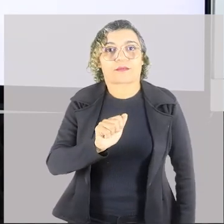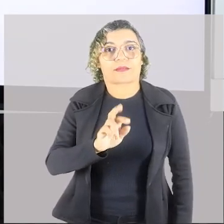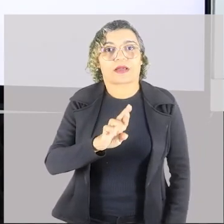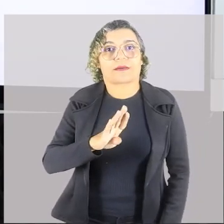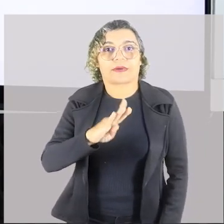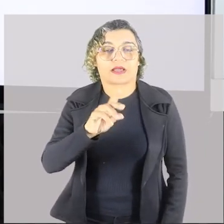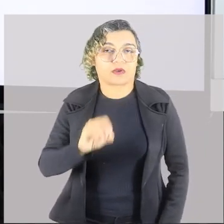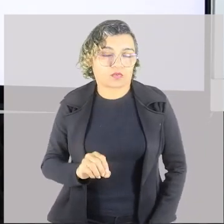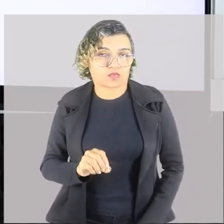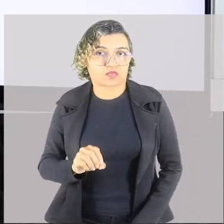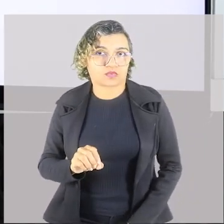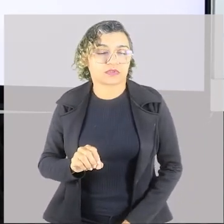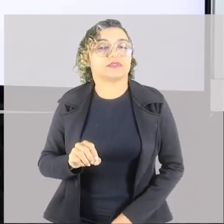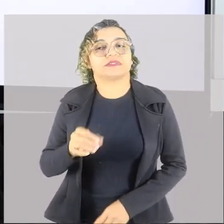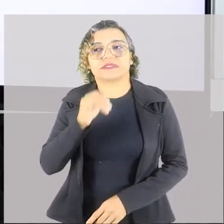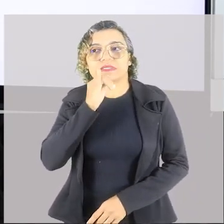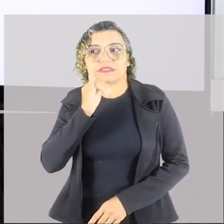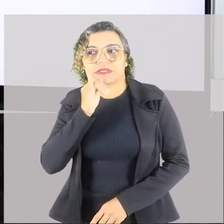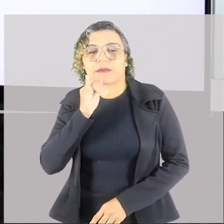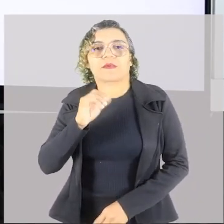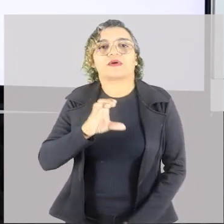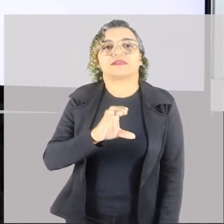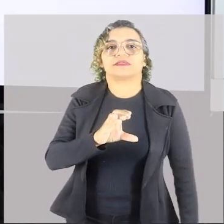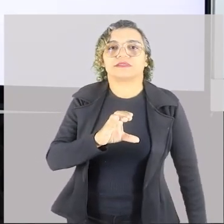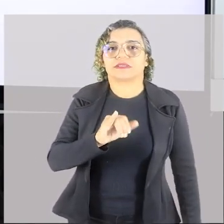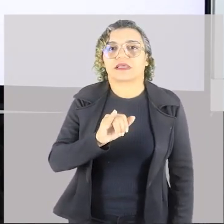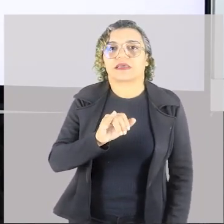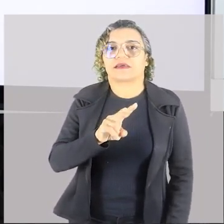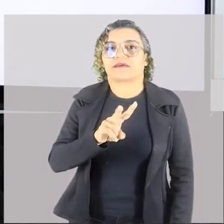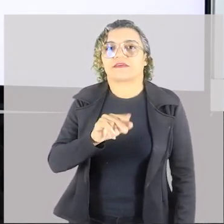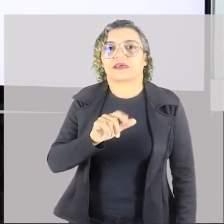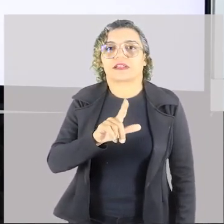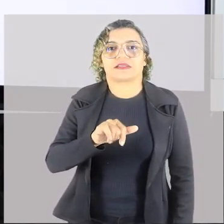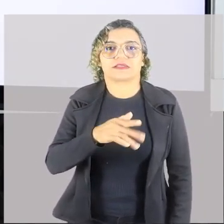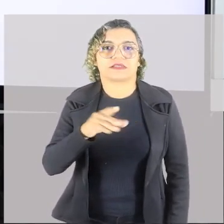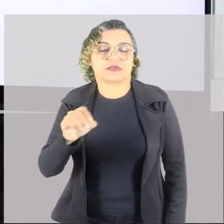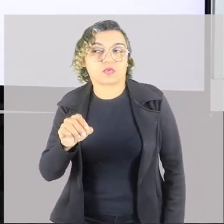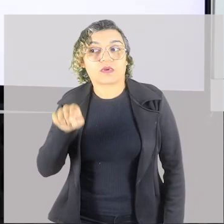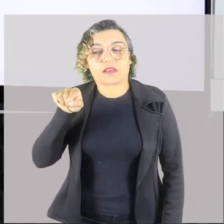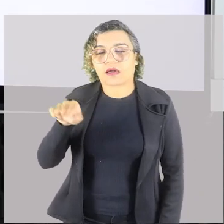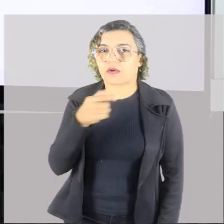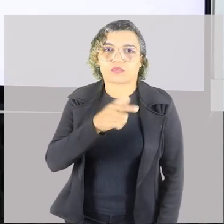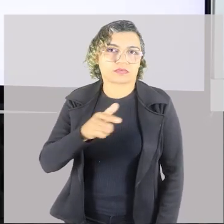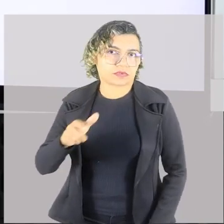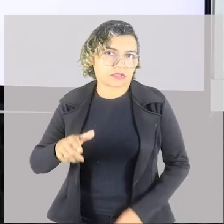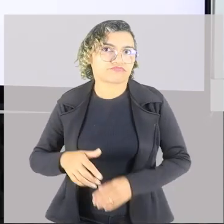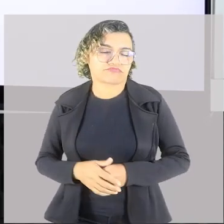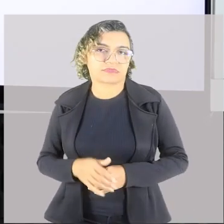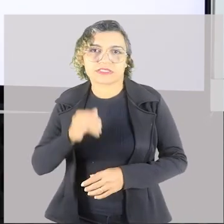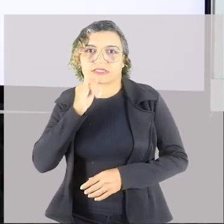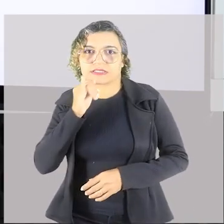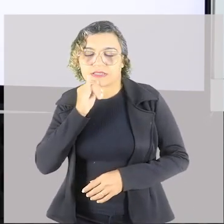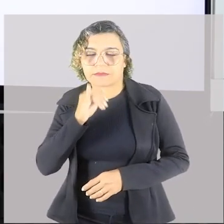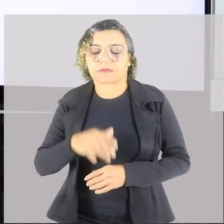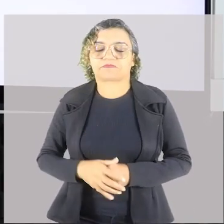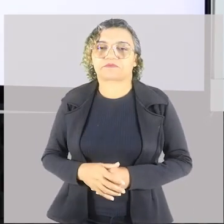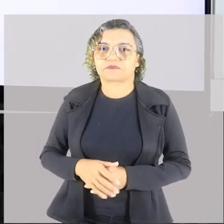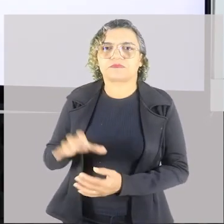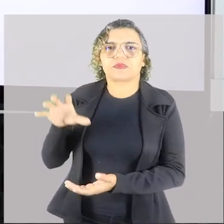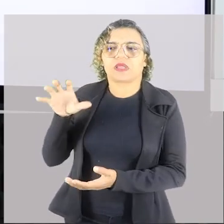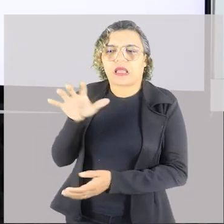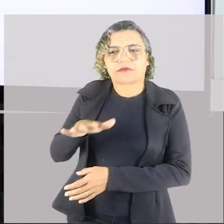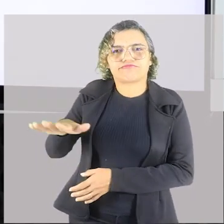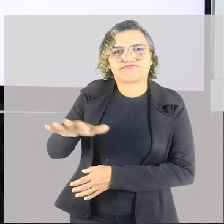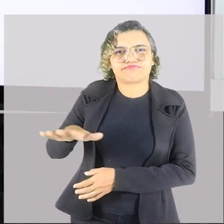não civilizados. Então, aqui você tem uma distinção da ideia de civilização e da ideia de barbárie,